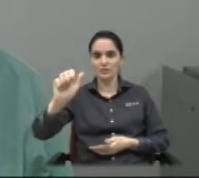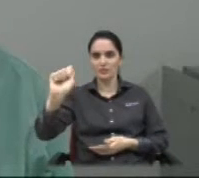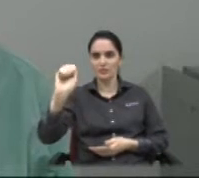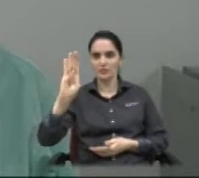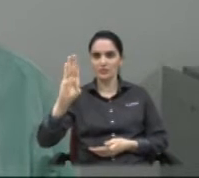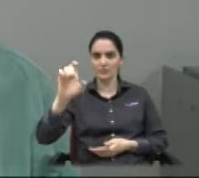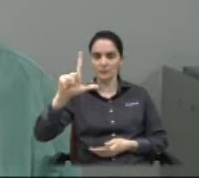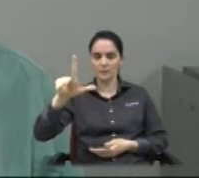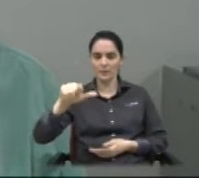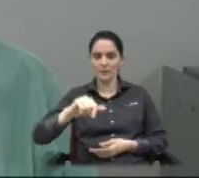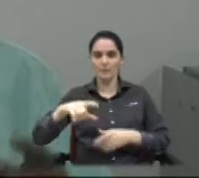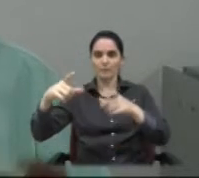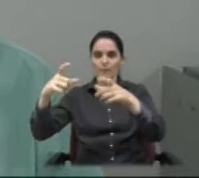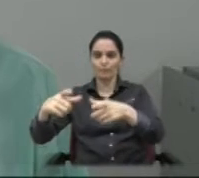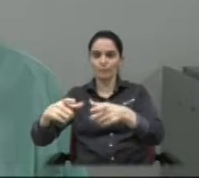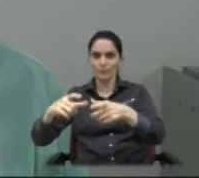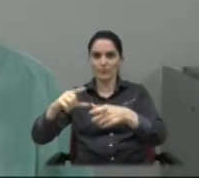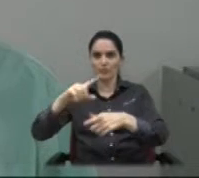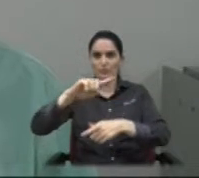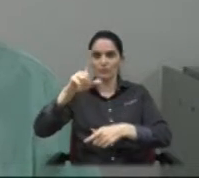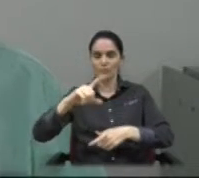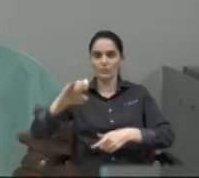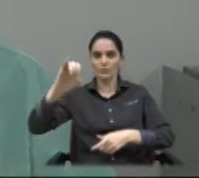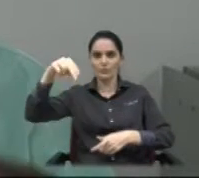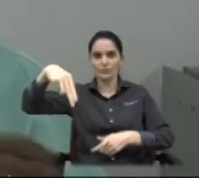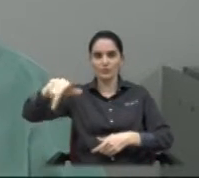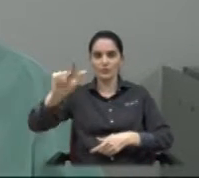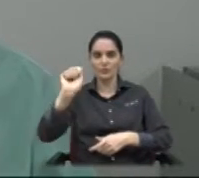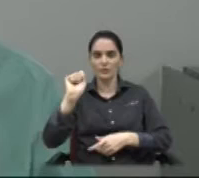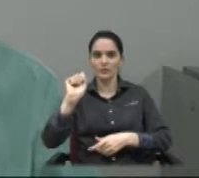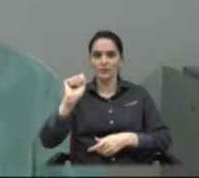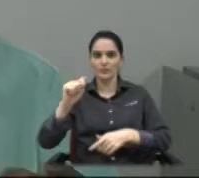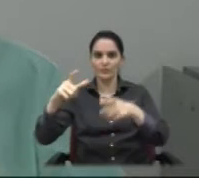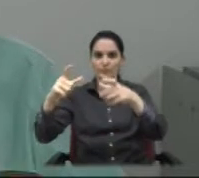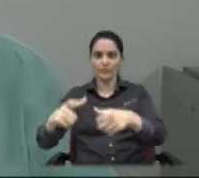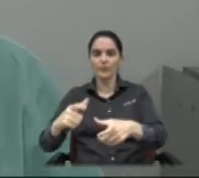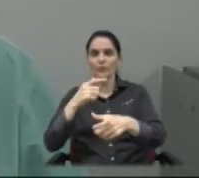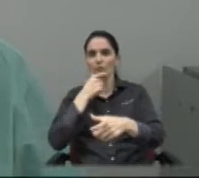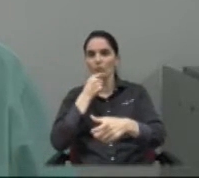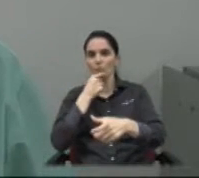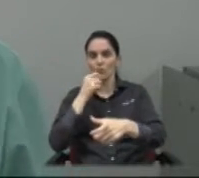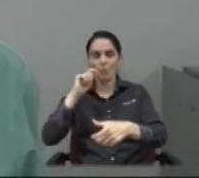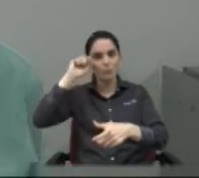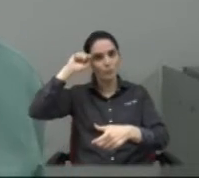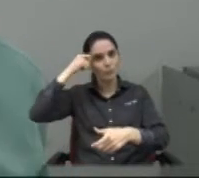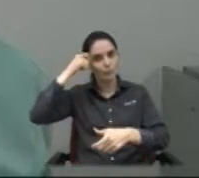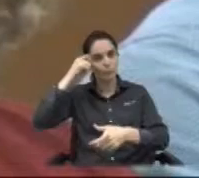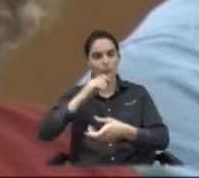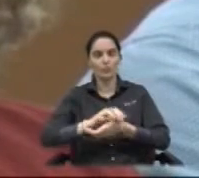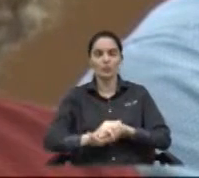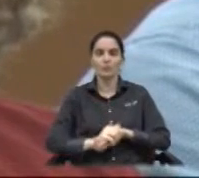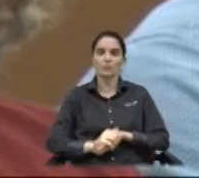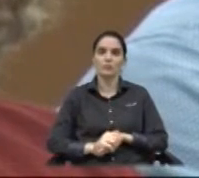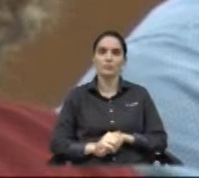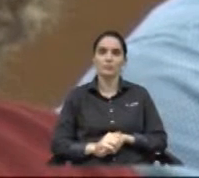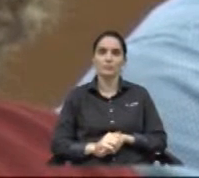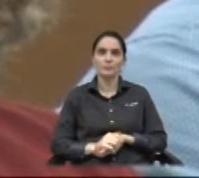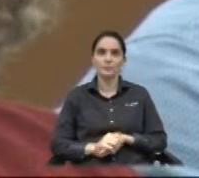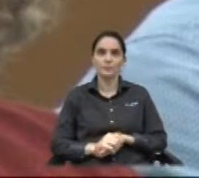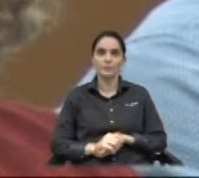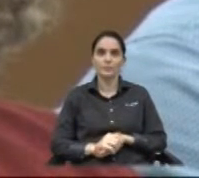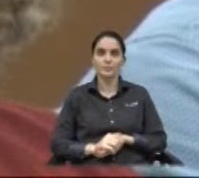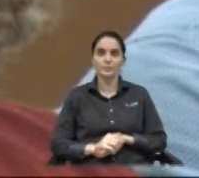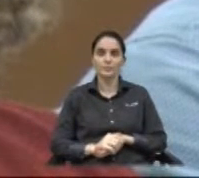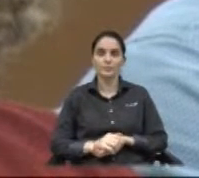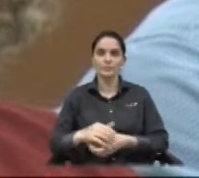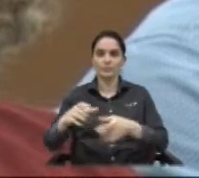Instituto Ginga, foi voluntária na Irmandade Homens de Preto, Irmandade São Benedito Homens de Preto, e foi voluntária, ainda